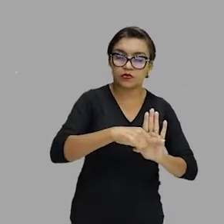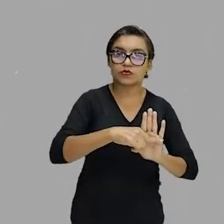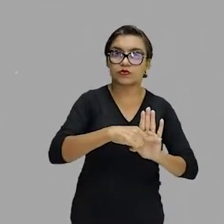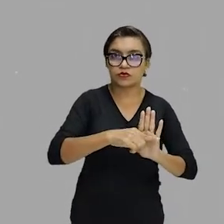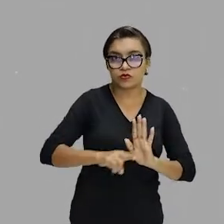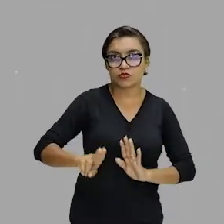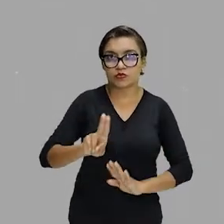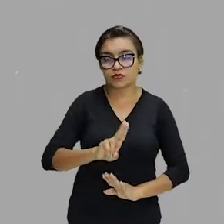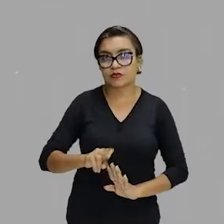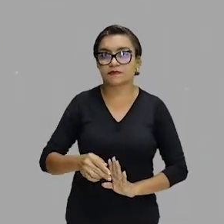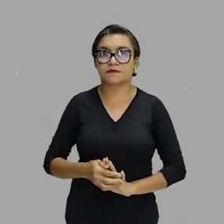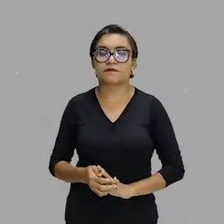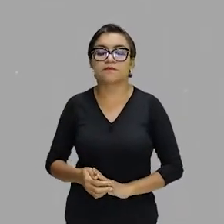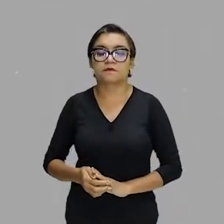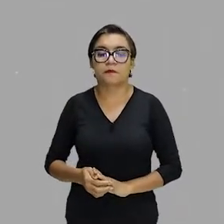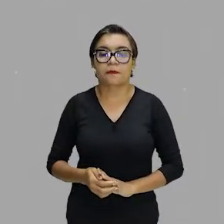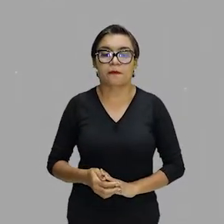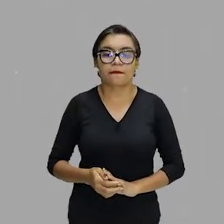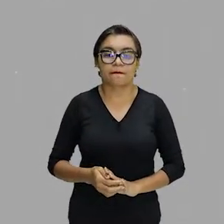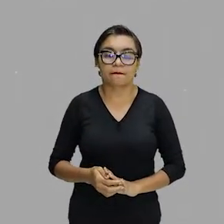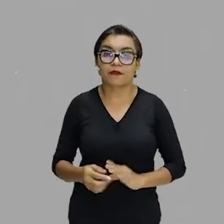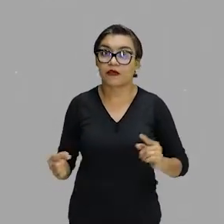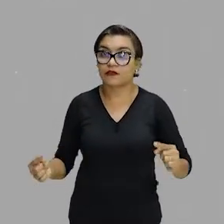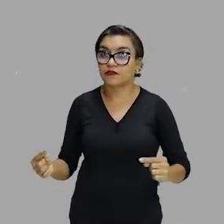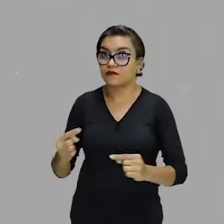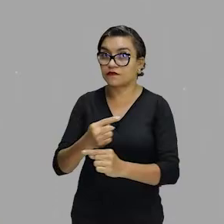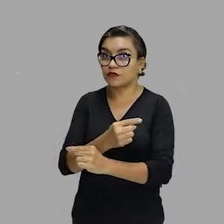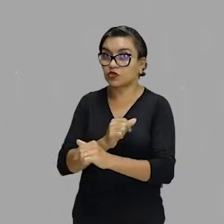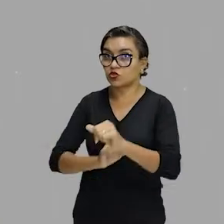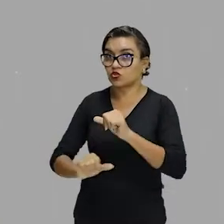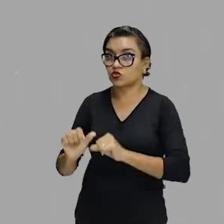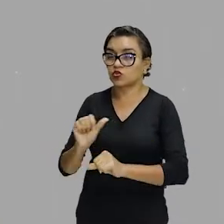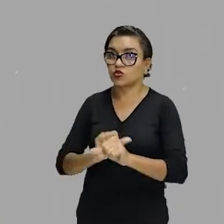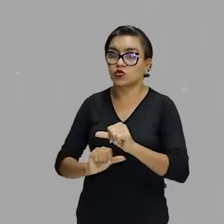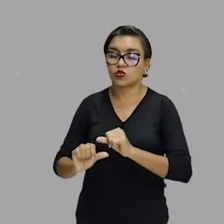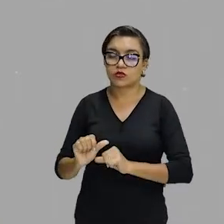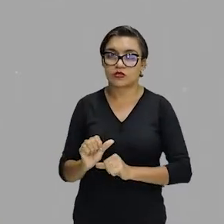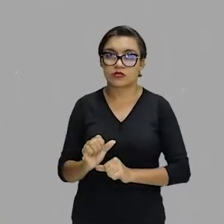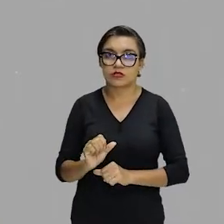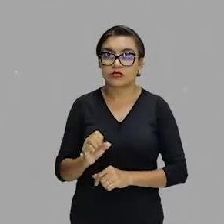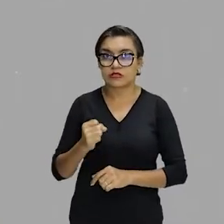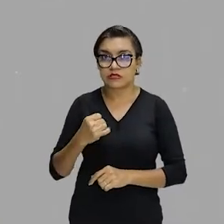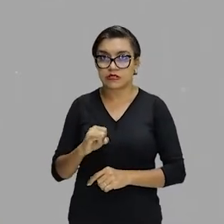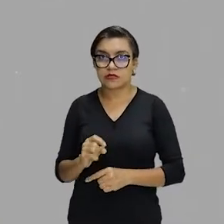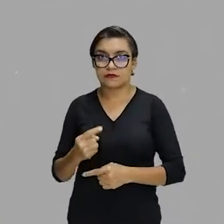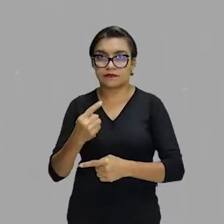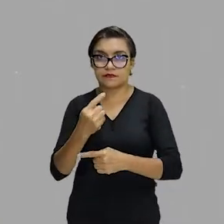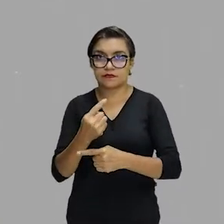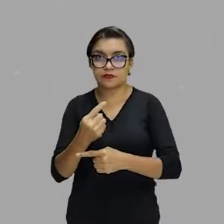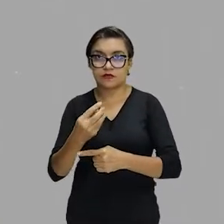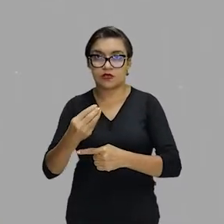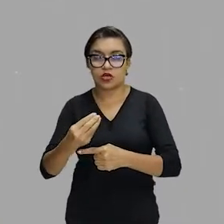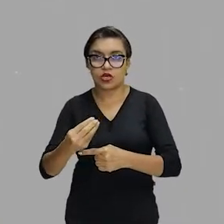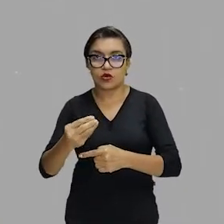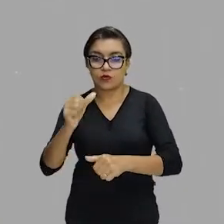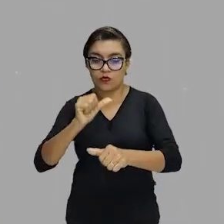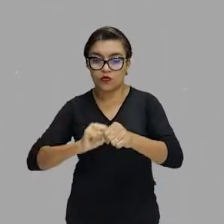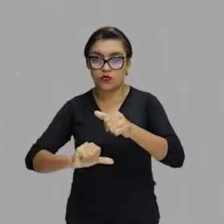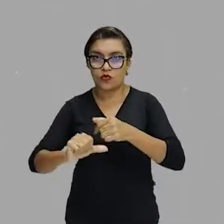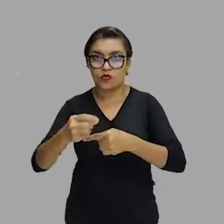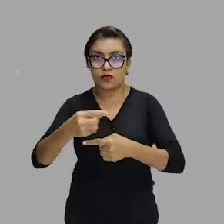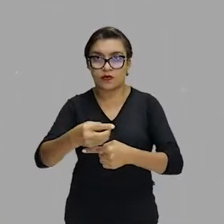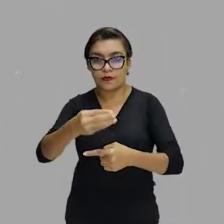expoente. O comando me diz o quê? Inverte. Então, quem está em cima vai para baixo,